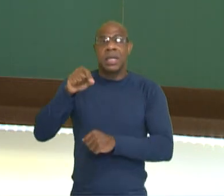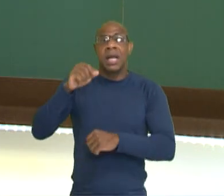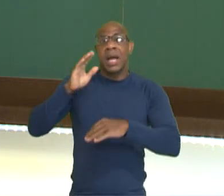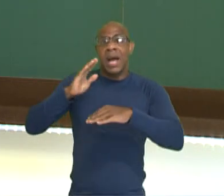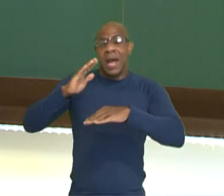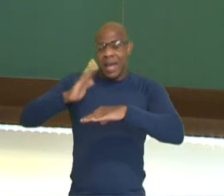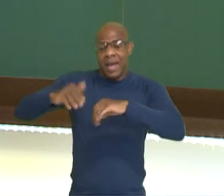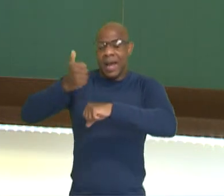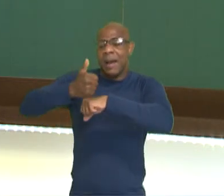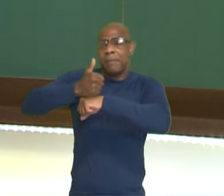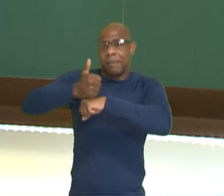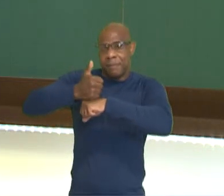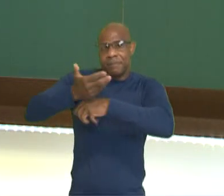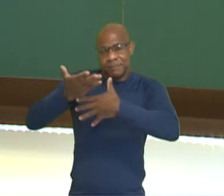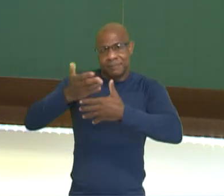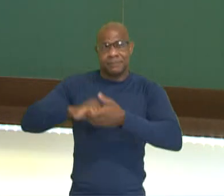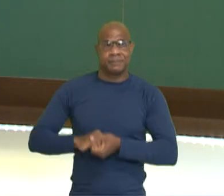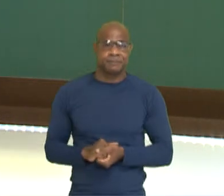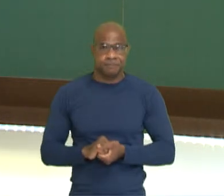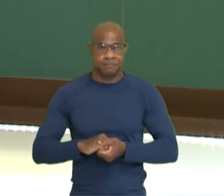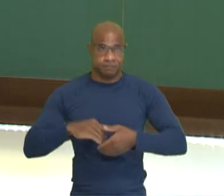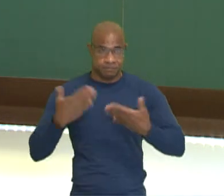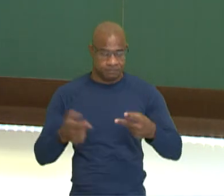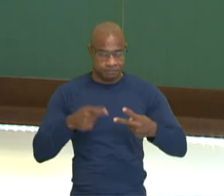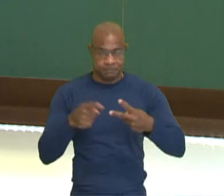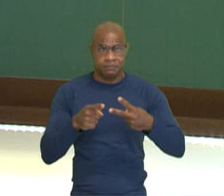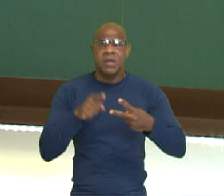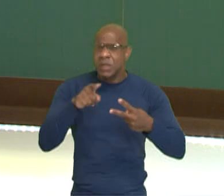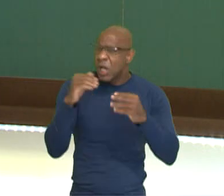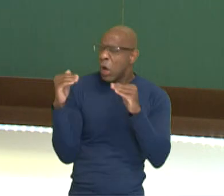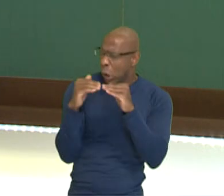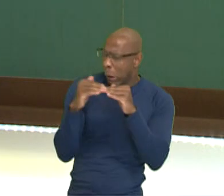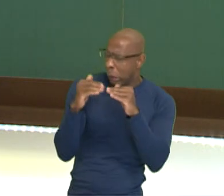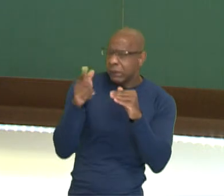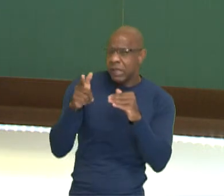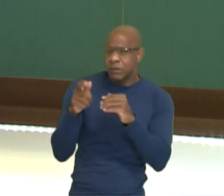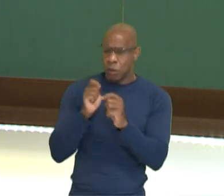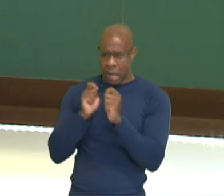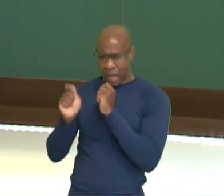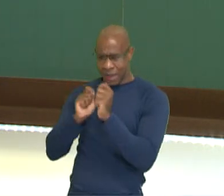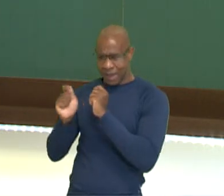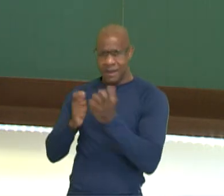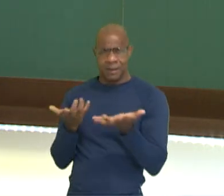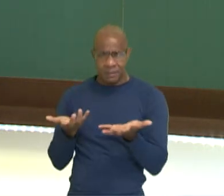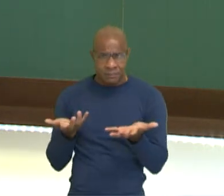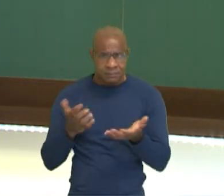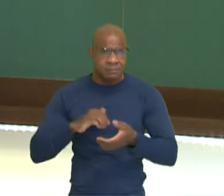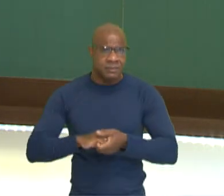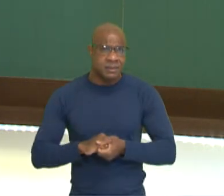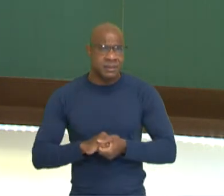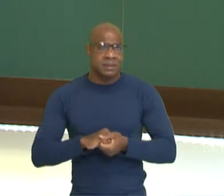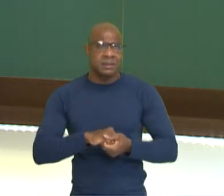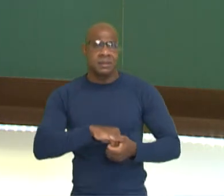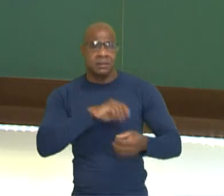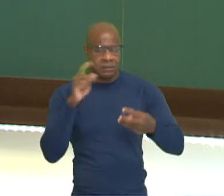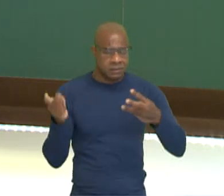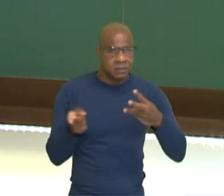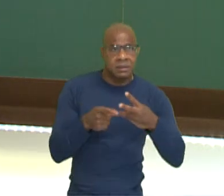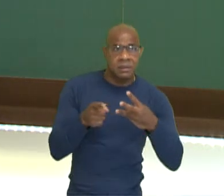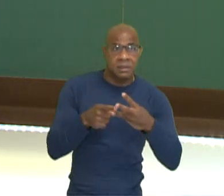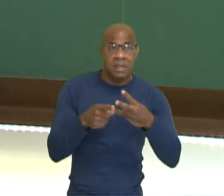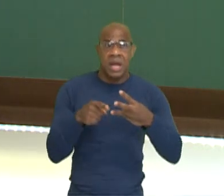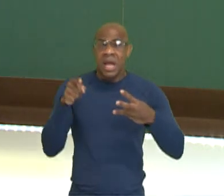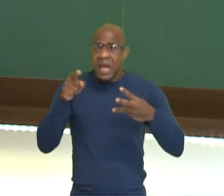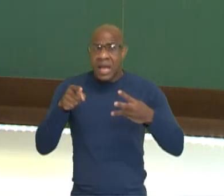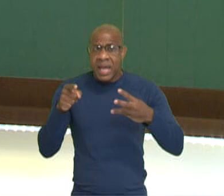reportagem? Segunda questão, você concorda com a reportagem? E mais,